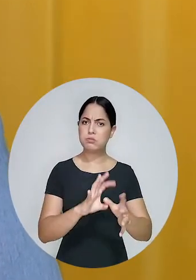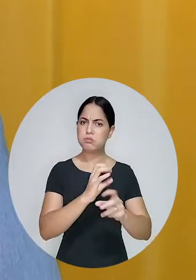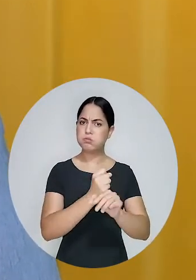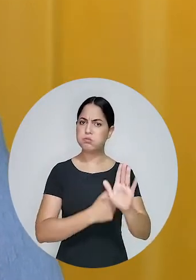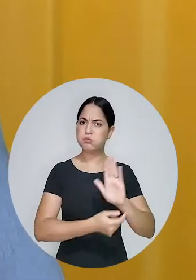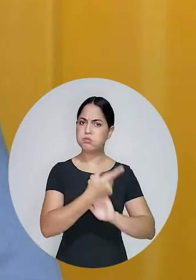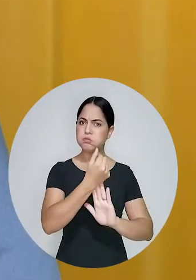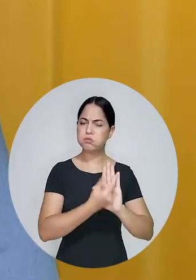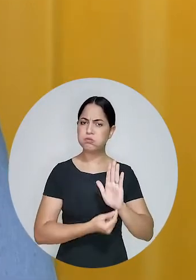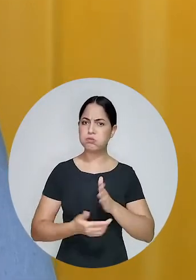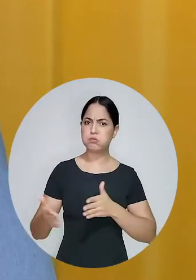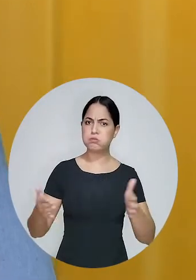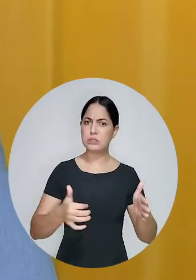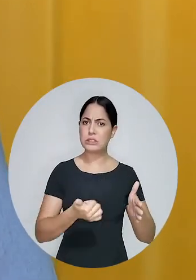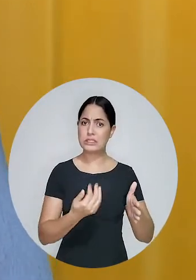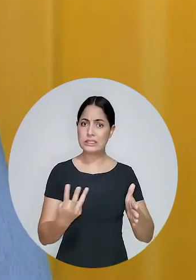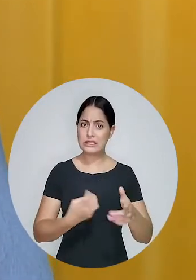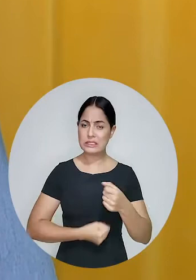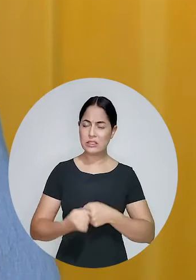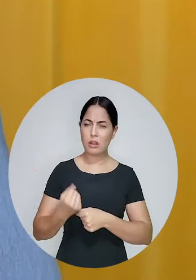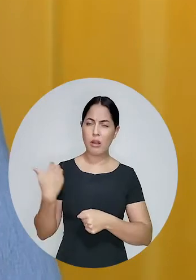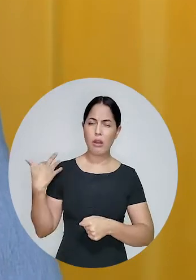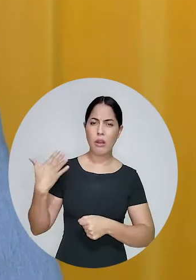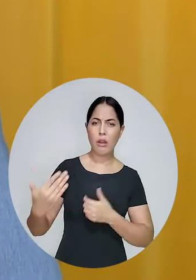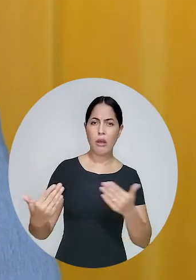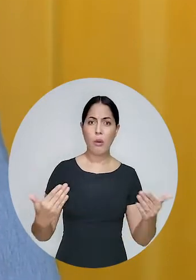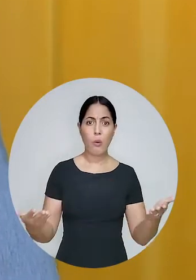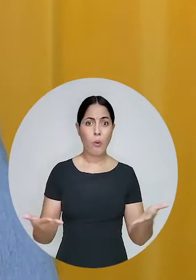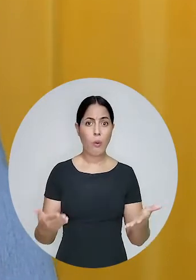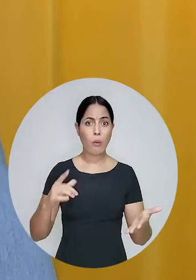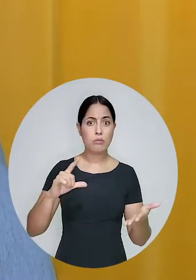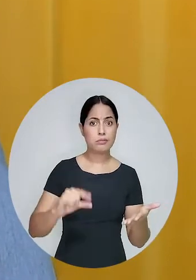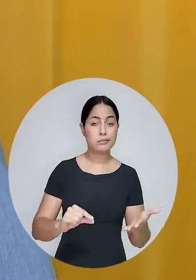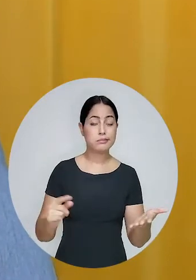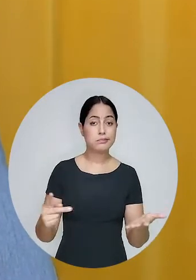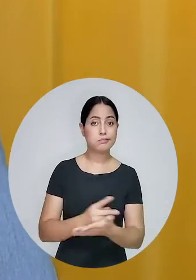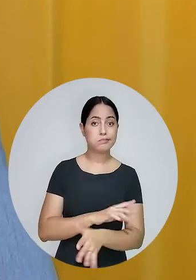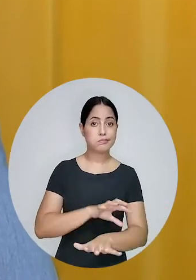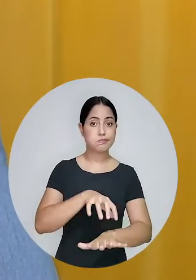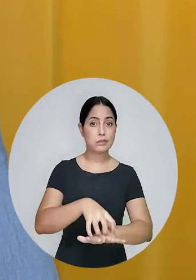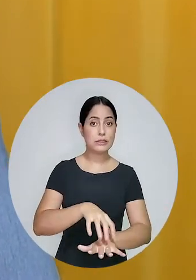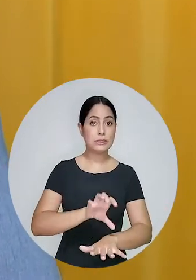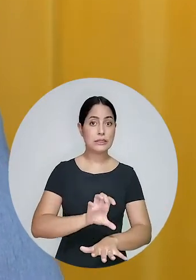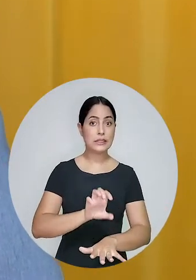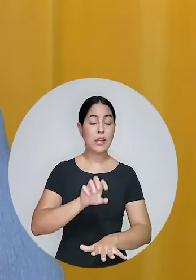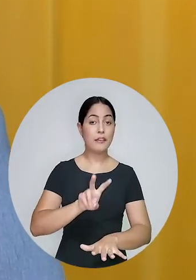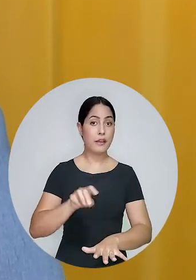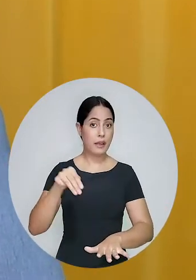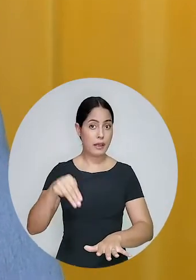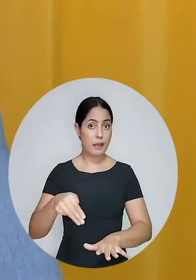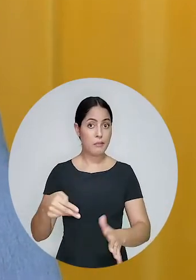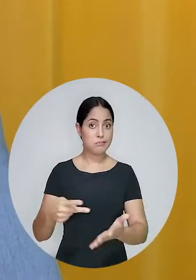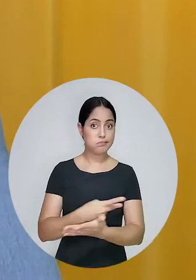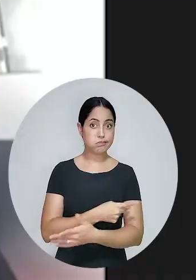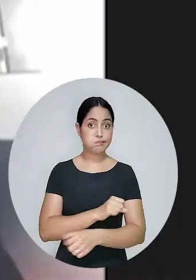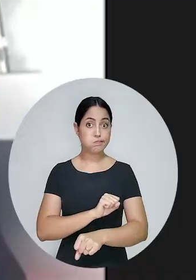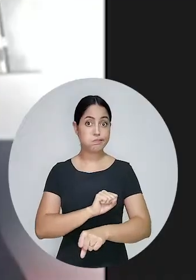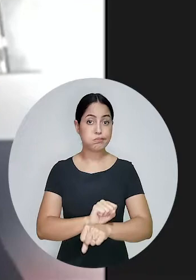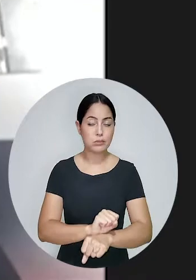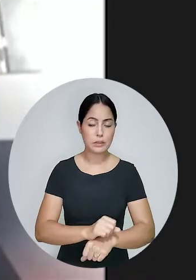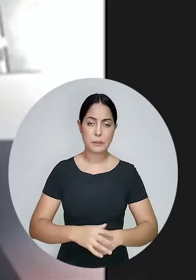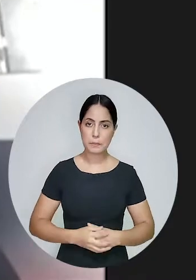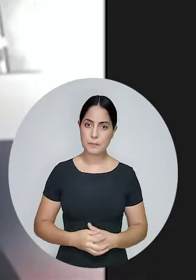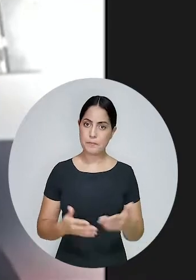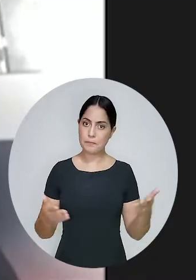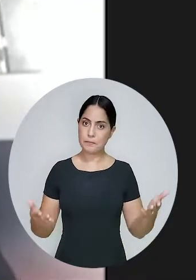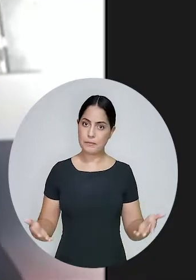com o menor orçamento em 13 anos, a autarquia pode sofrer até mesmo com a paralisação das suas atividades. Muita